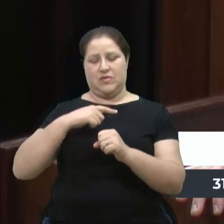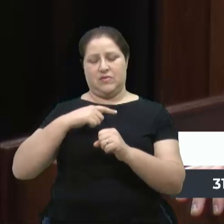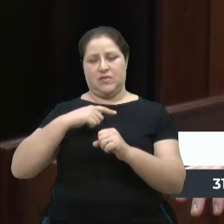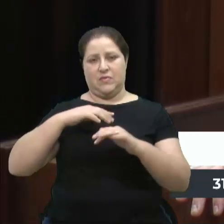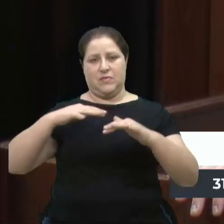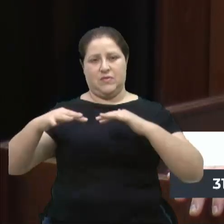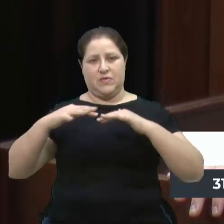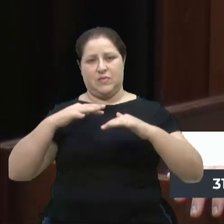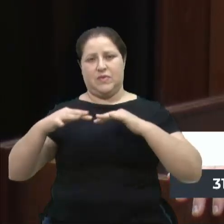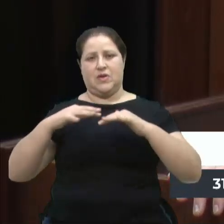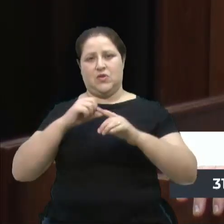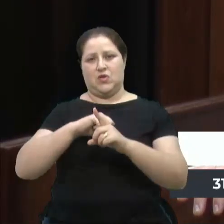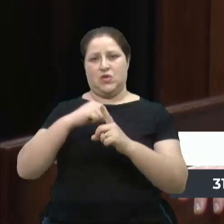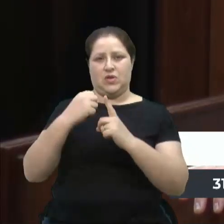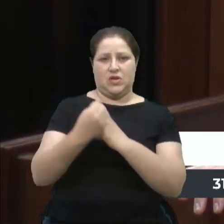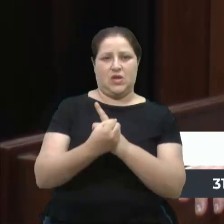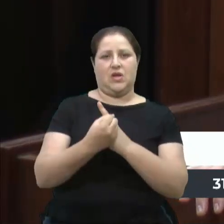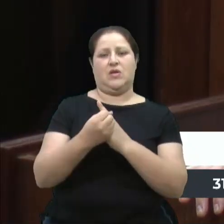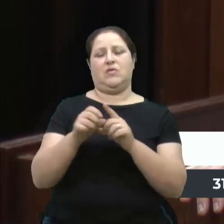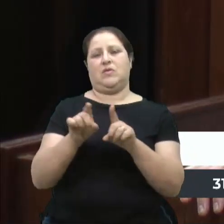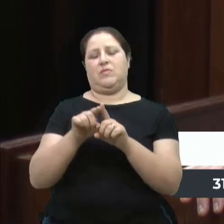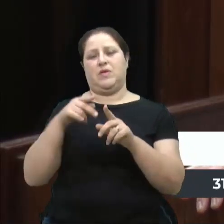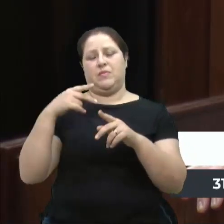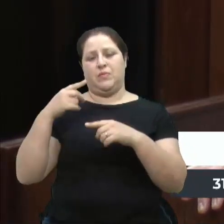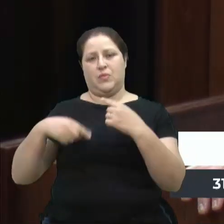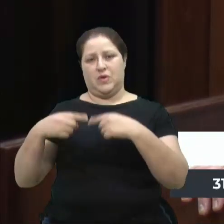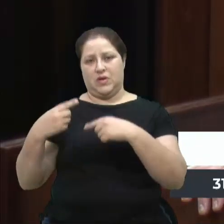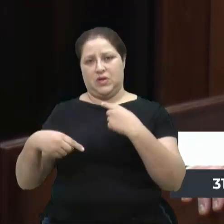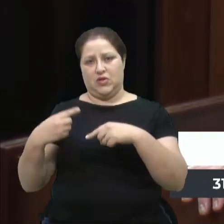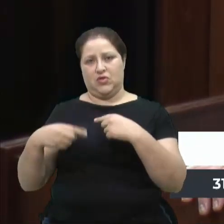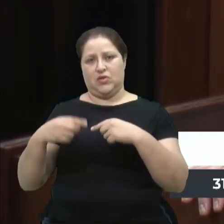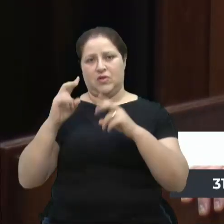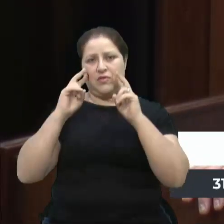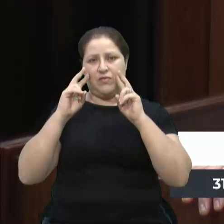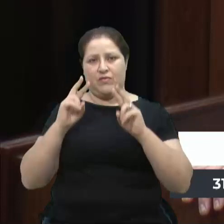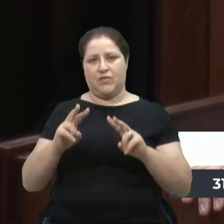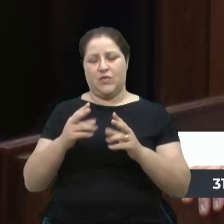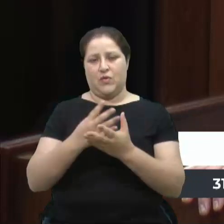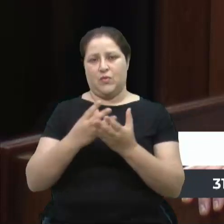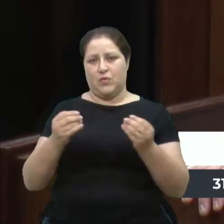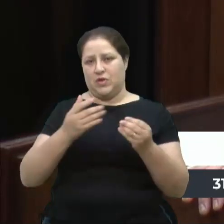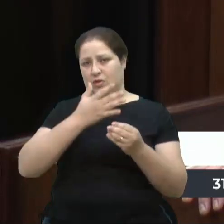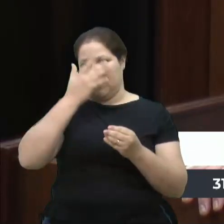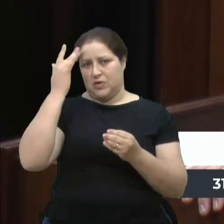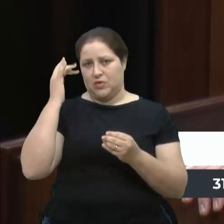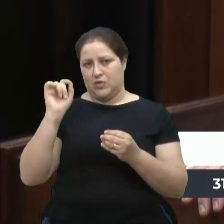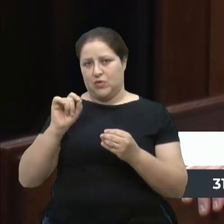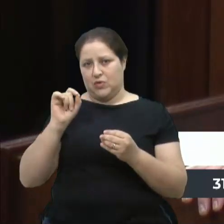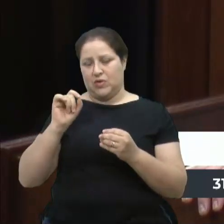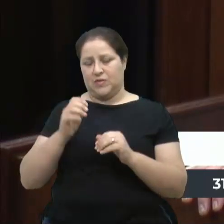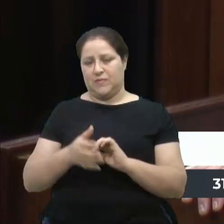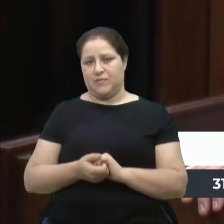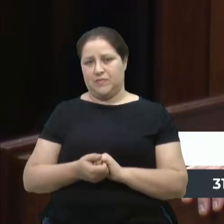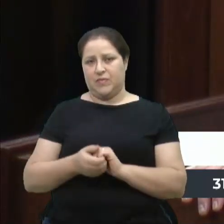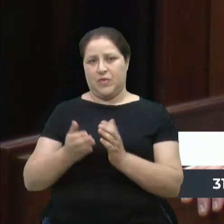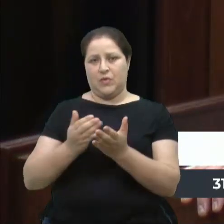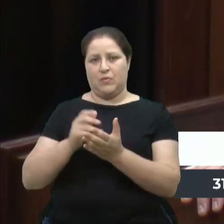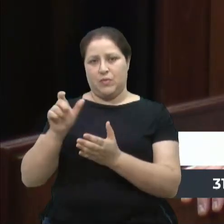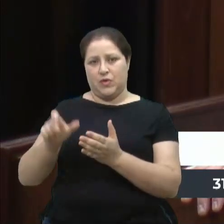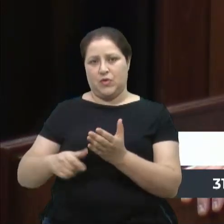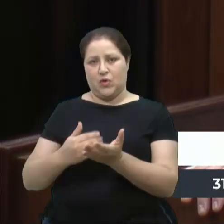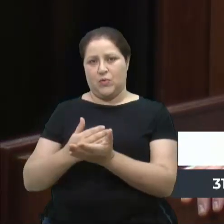política, a efervescência que a gente viu de pessoas, vereadora Gladys, que começou do